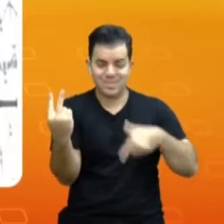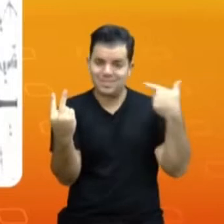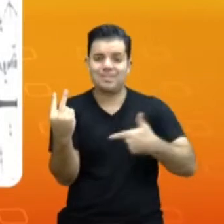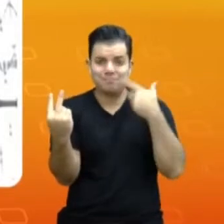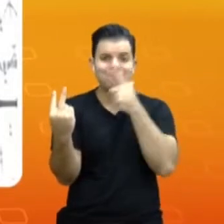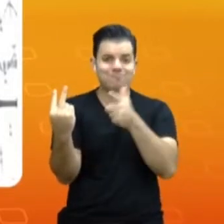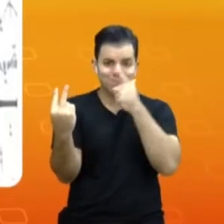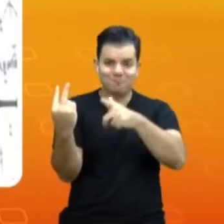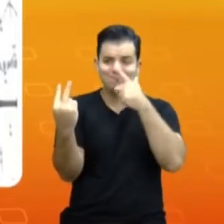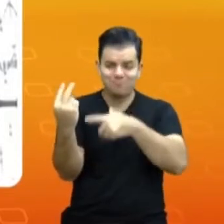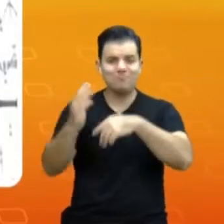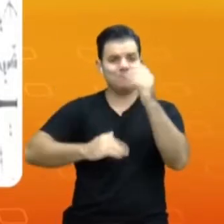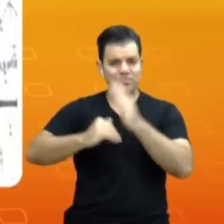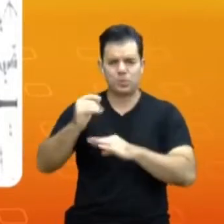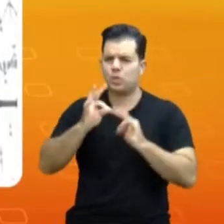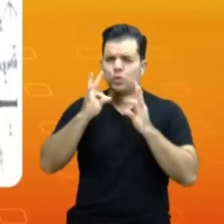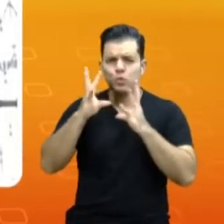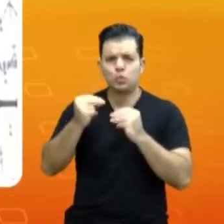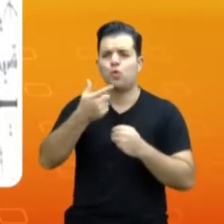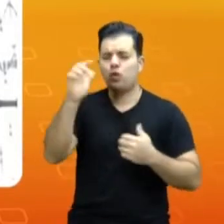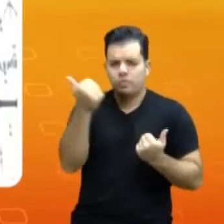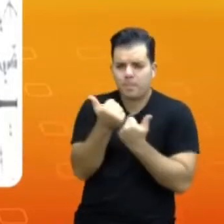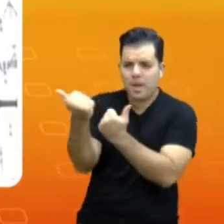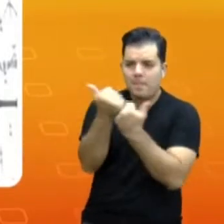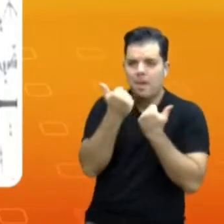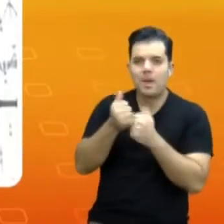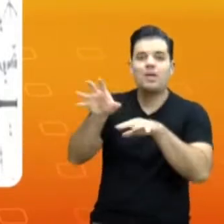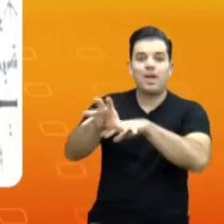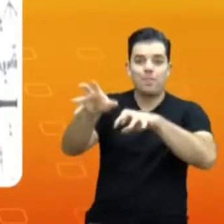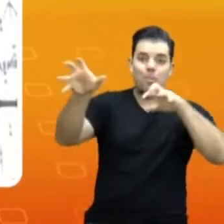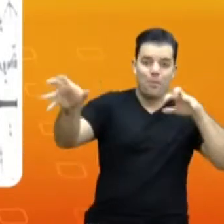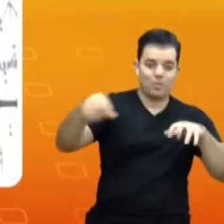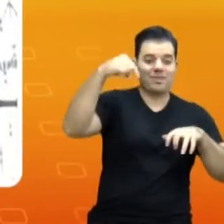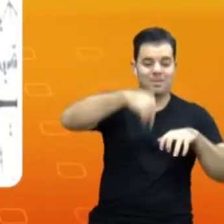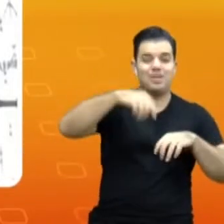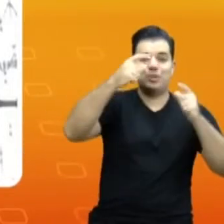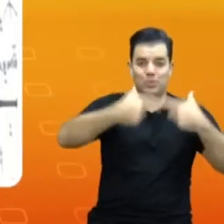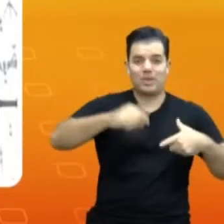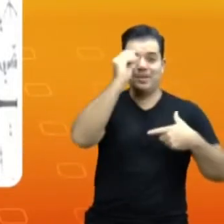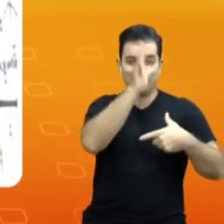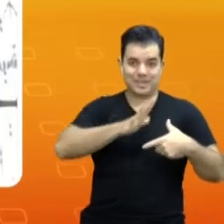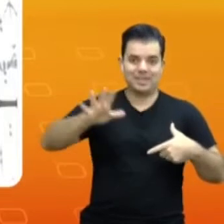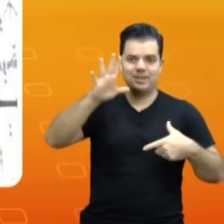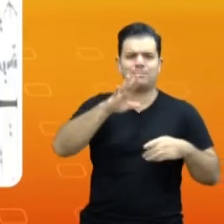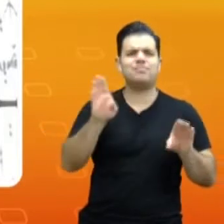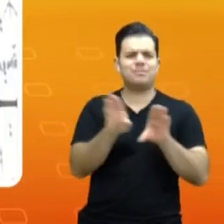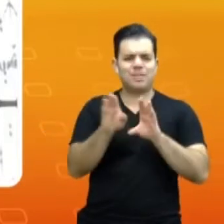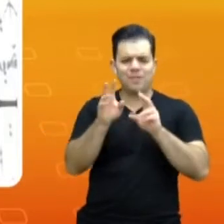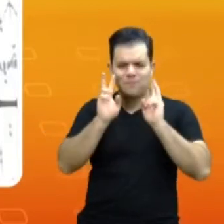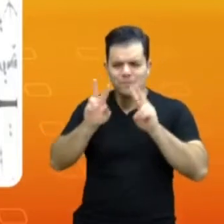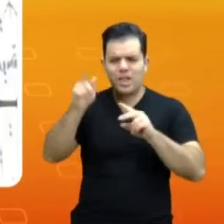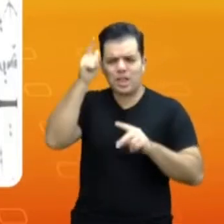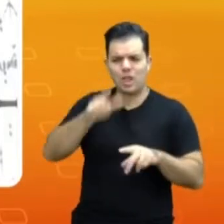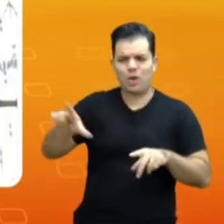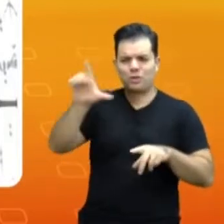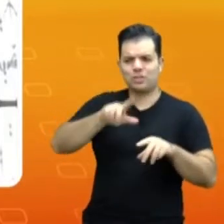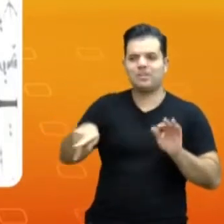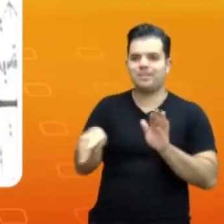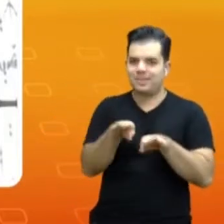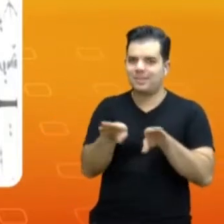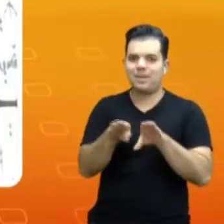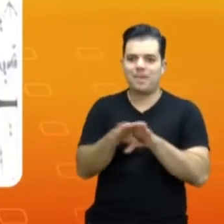aí todo um reforço de operação aqui no Brasil, o que, não preciso nem dizer, do ponto de vista logístico,